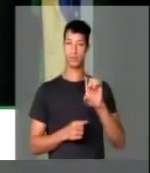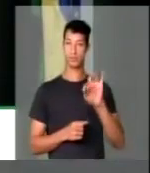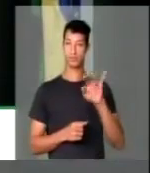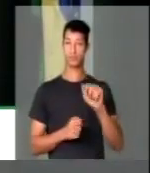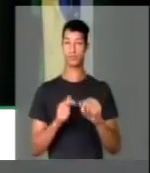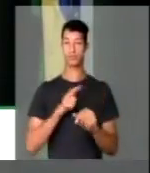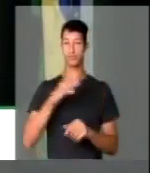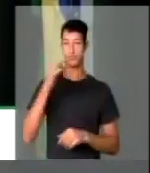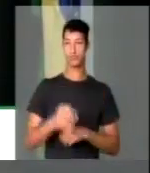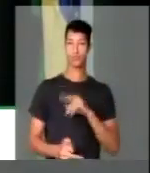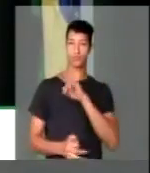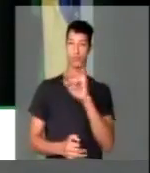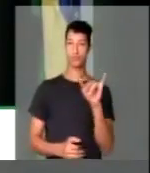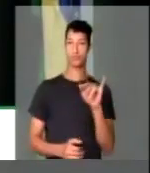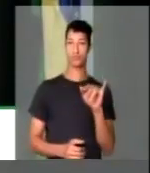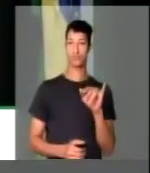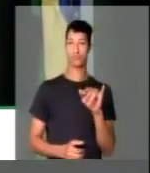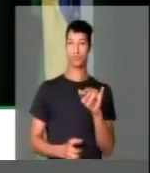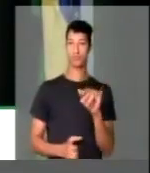certeza será